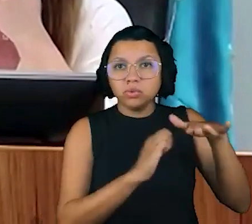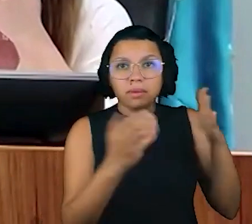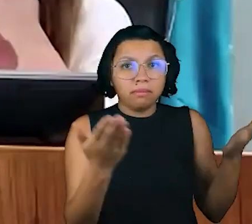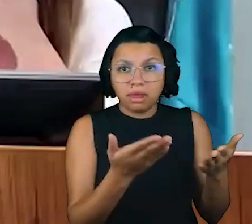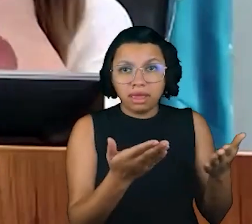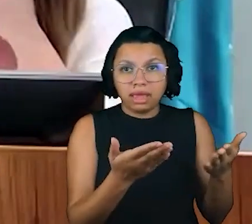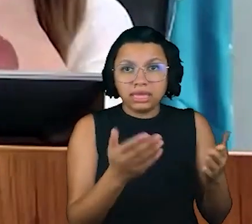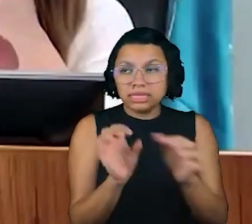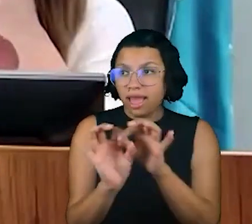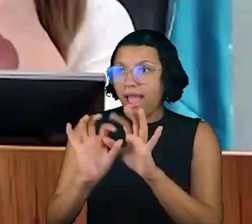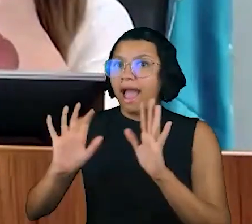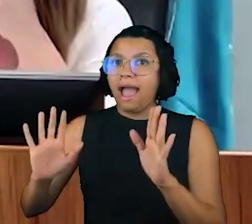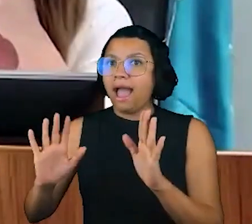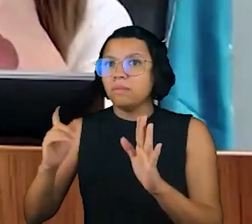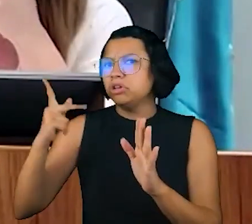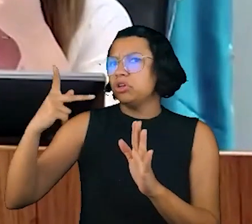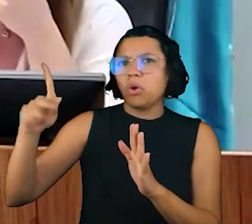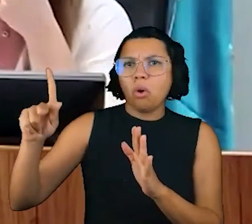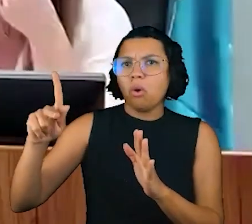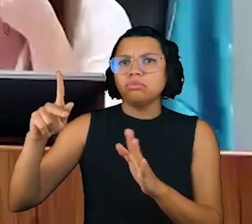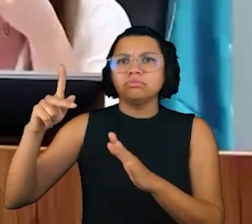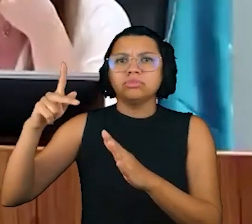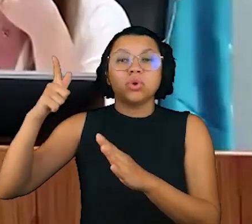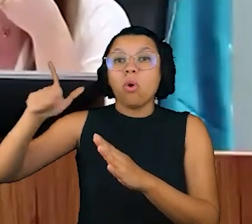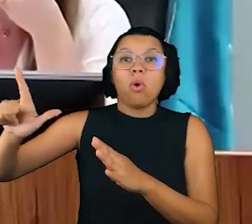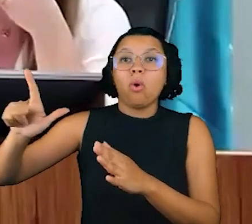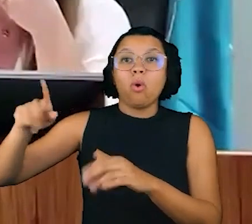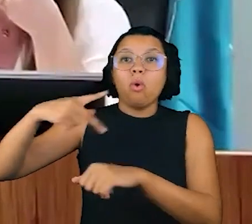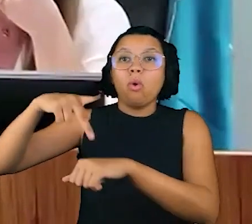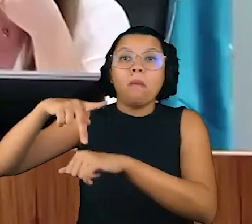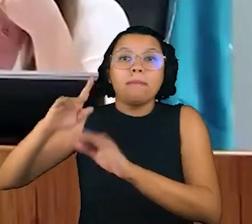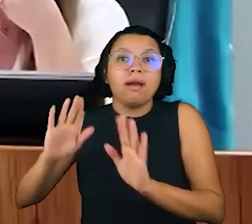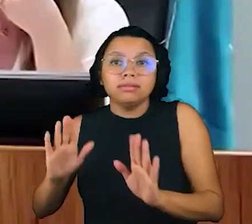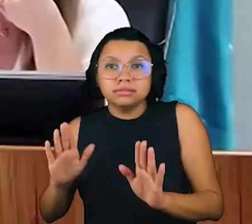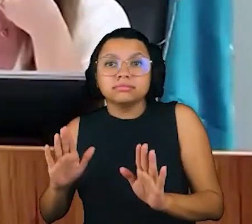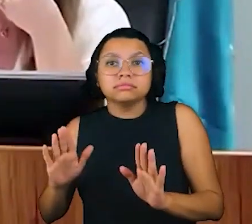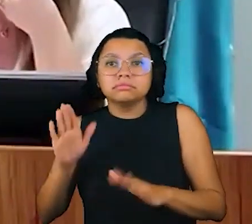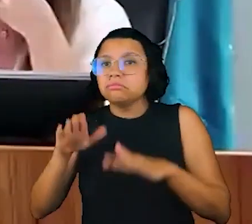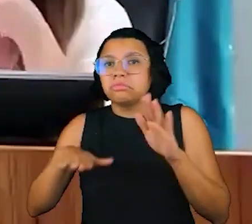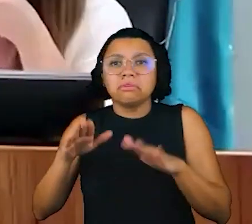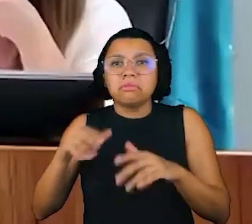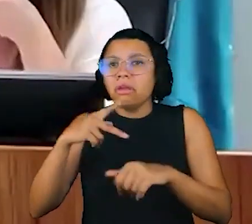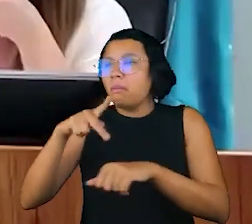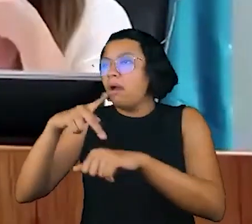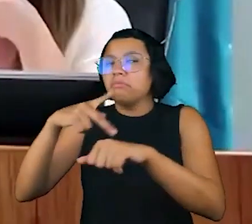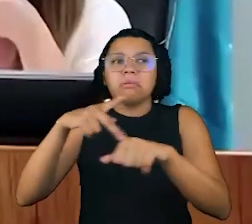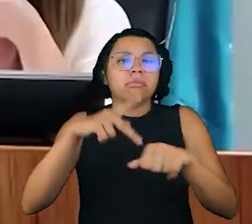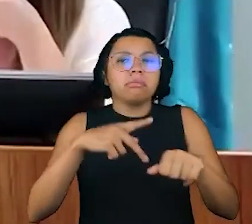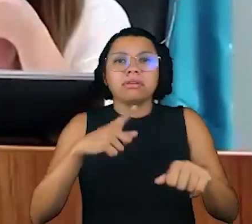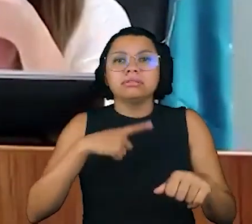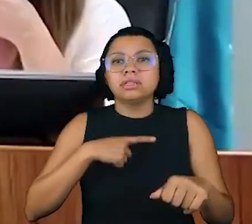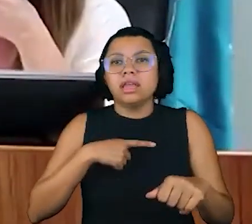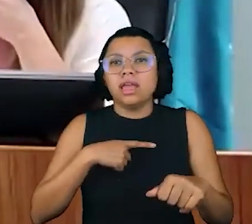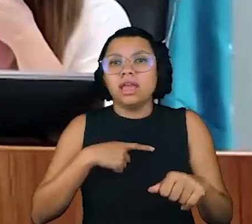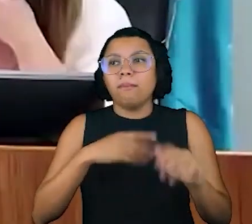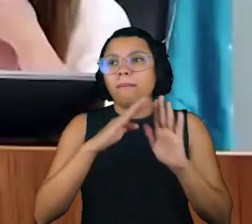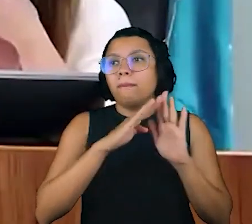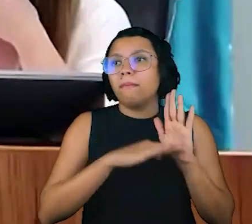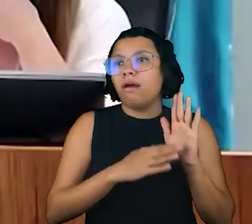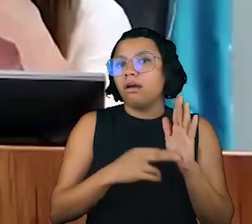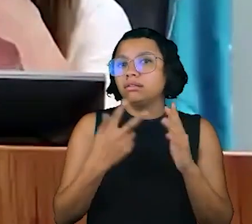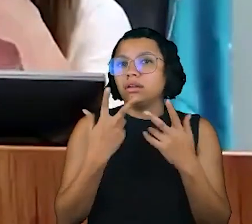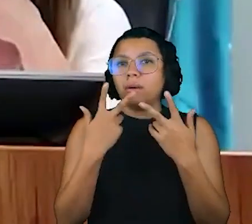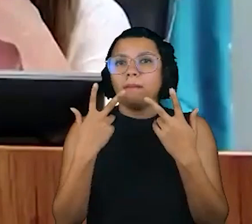abre na Indonésia, abre nas Filipinas. Qualquer um desses países tem um padrão semelhante de consumo ao